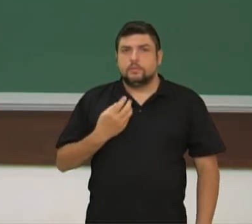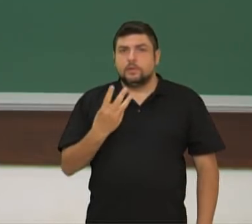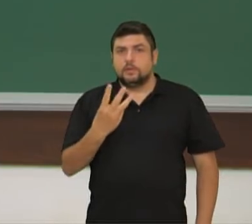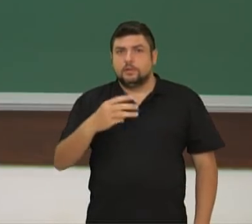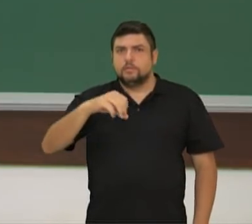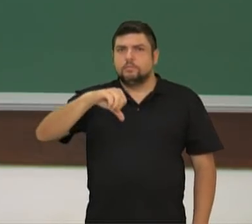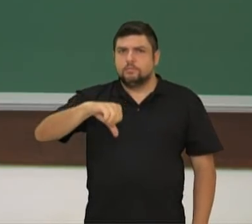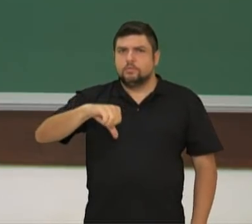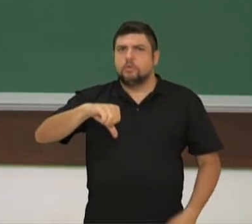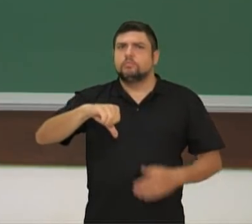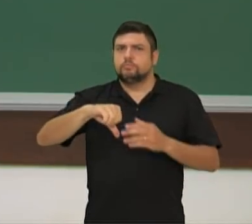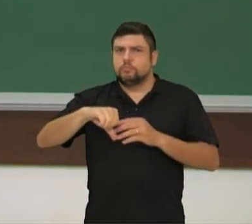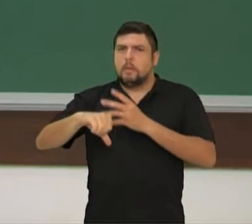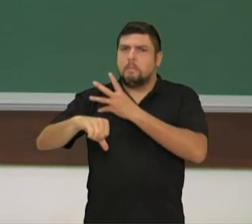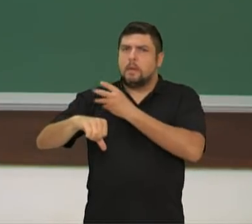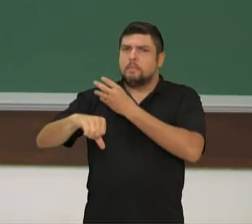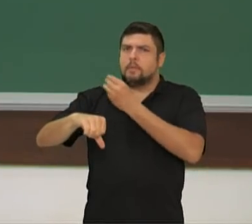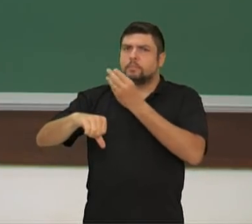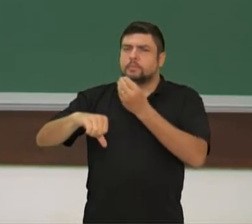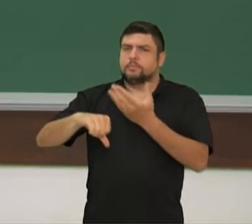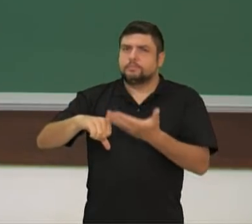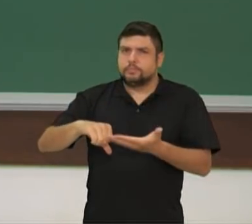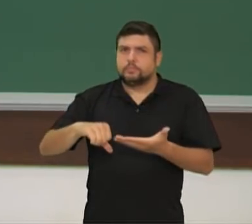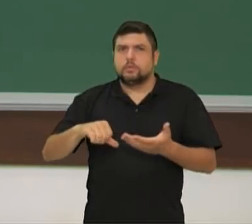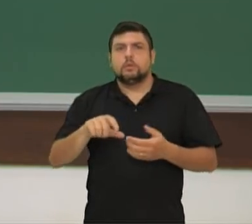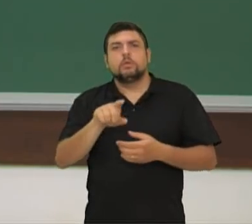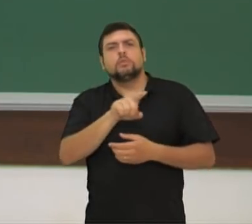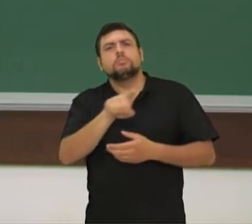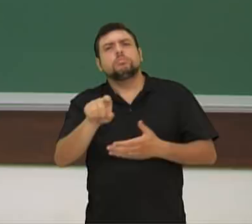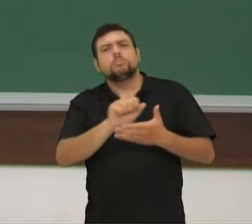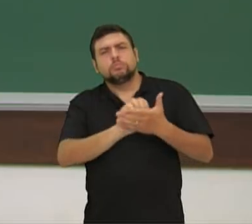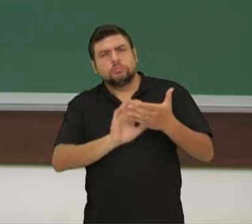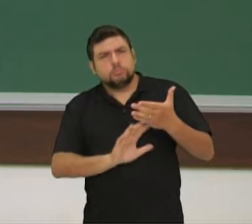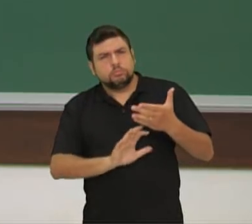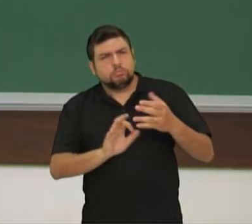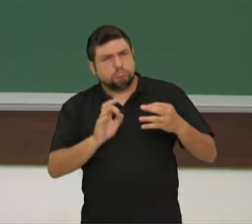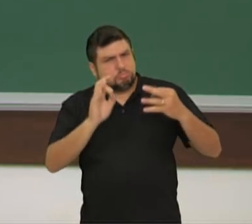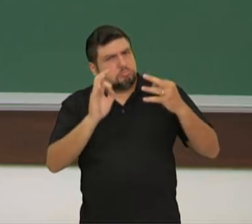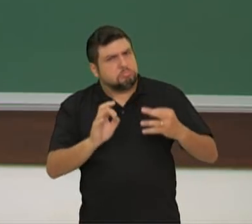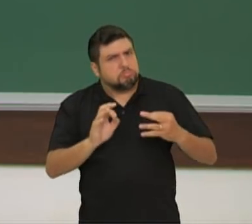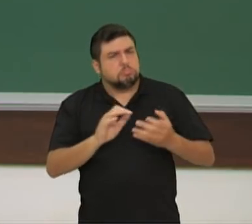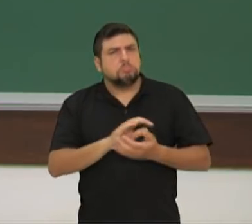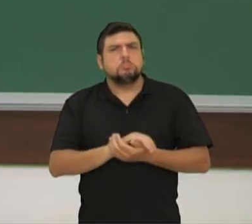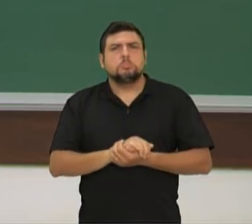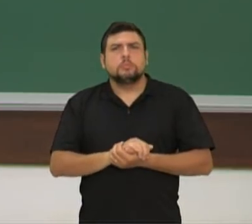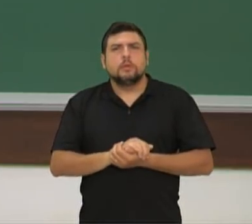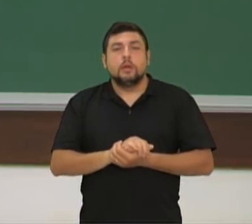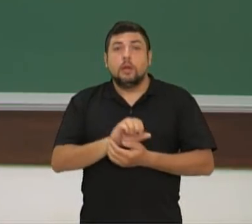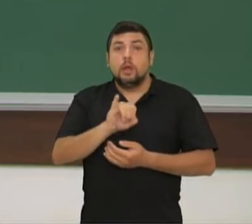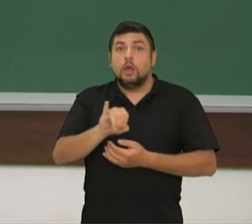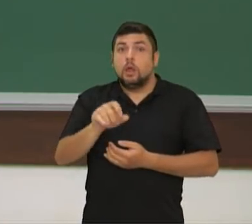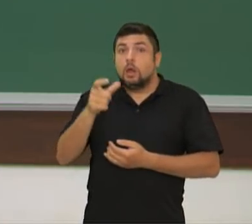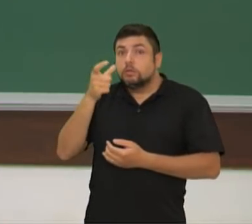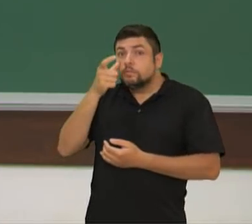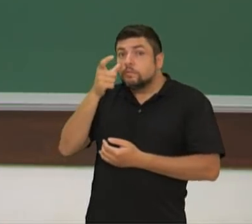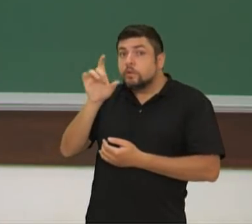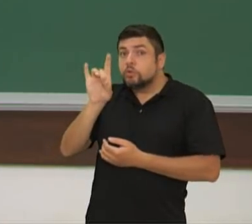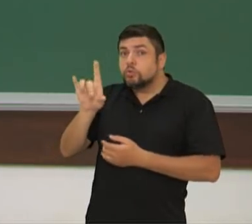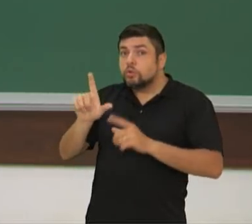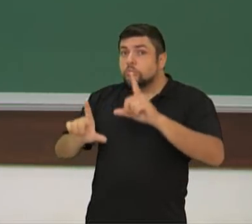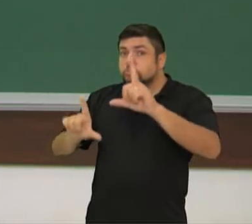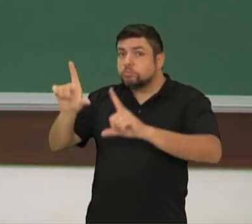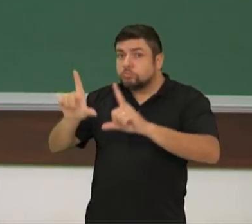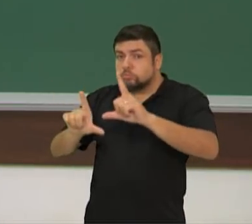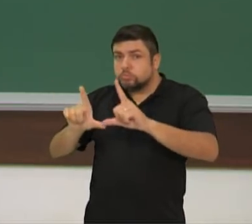quantas aulas já. E as atividades, como estão? Estão em dia, não estão? Quem está assistindo a aula pela TV está relevando